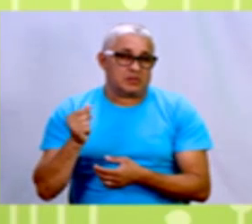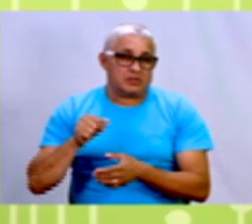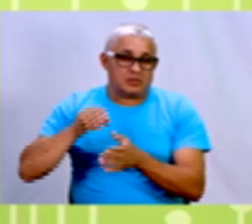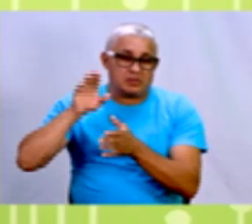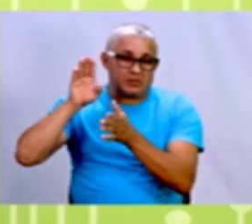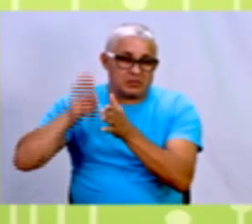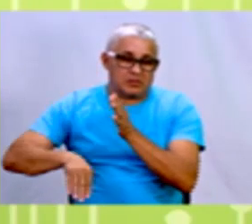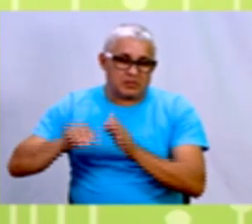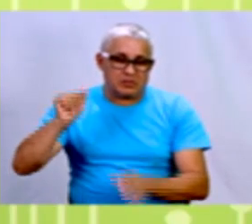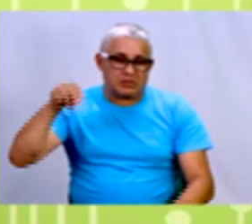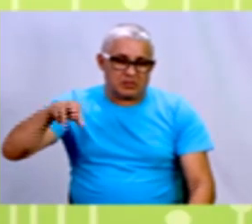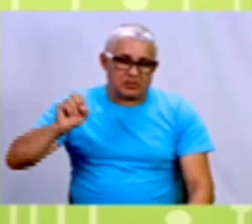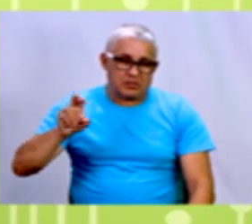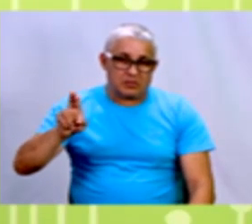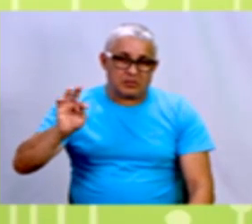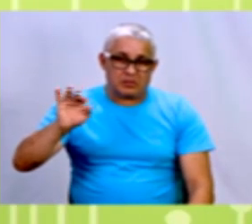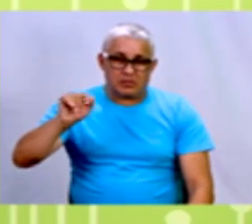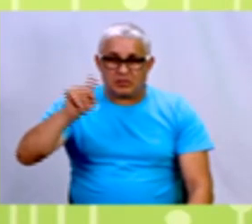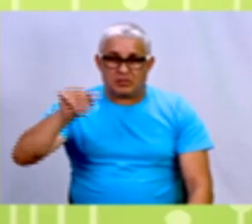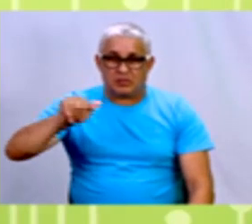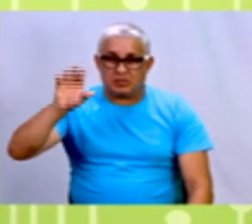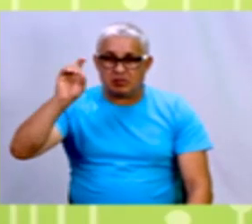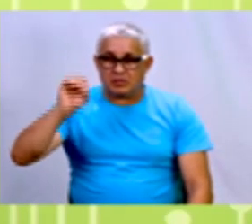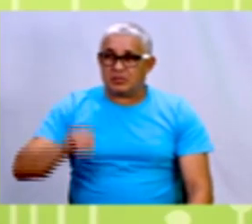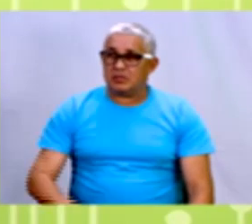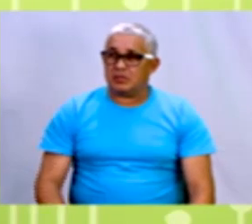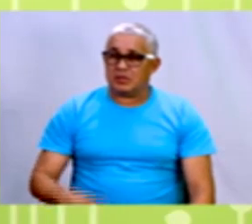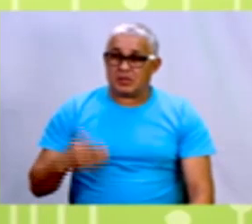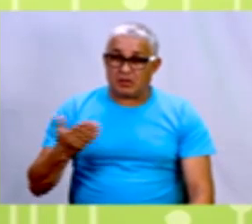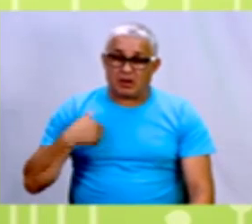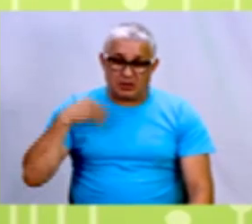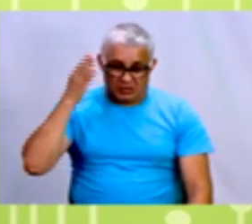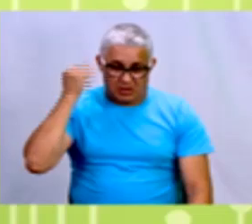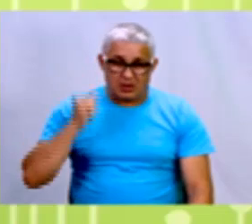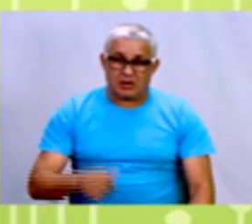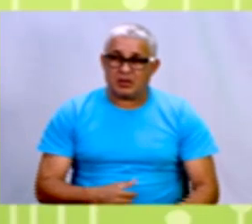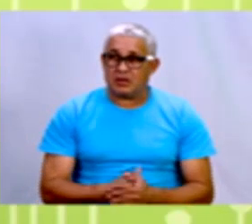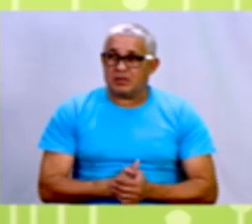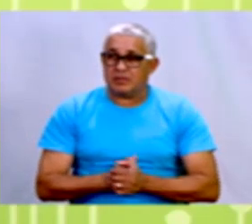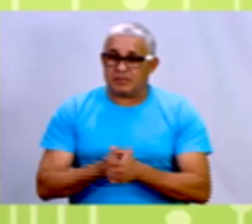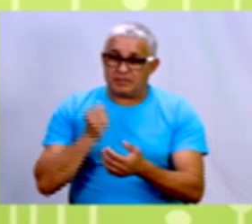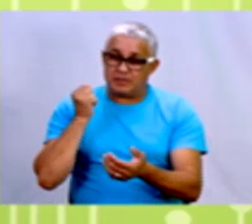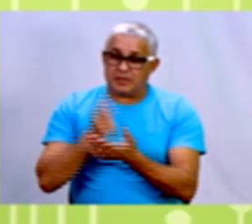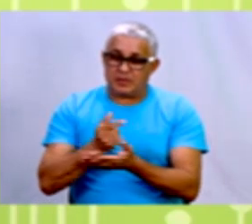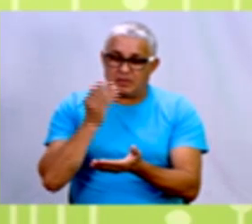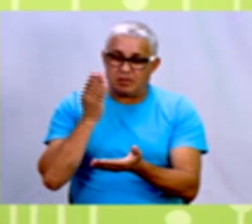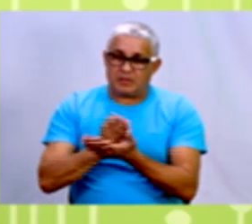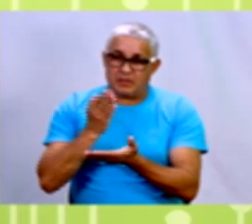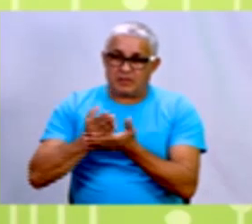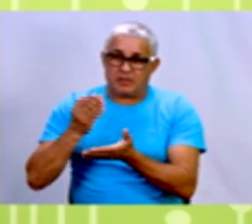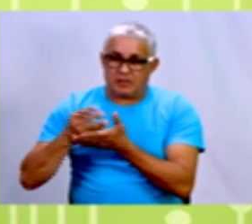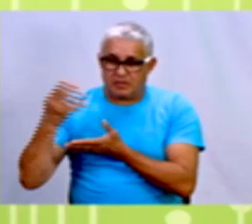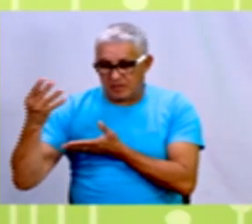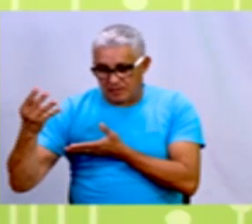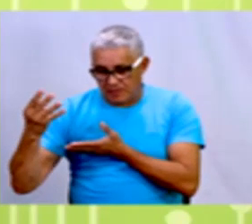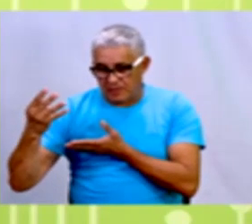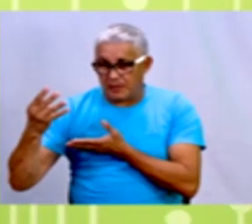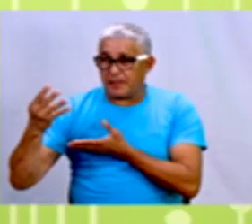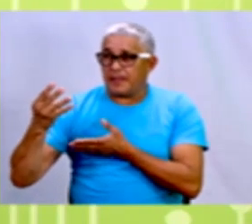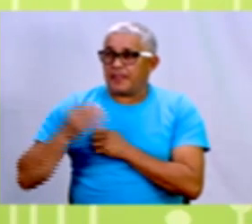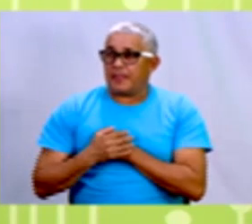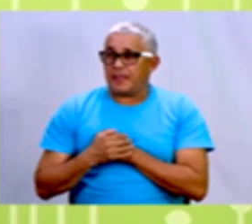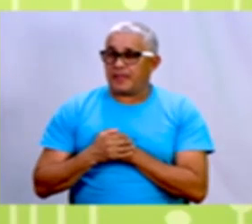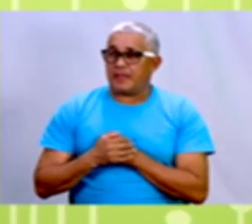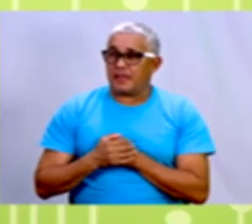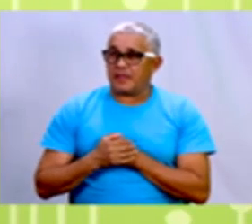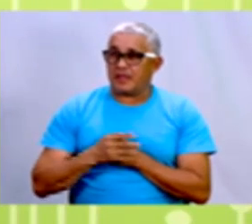amortizado. Isso que a gente vai ver aqui, tá? Então, agora eu sei que eu vou pagar 4 parcelas, nesse caso, né? Quando